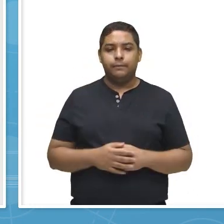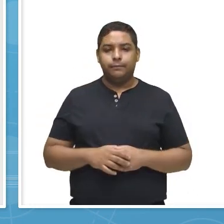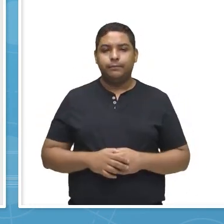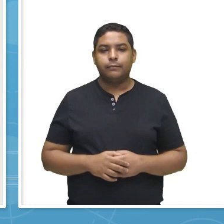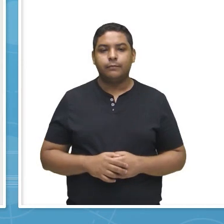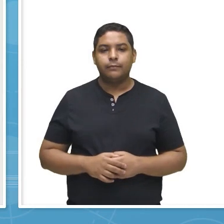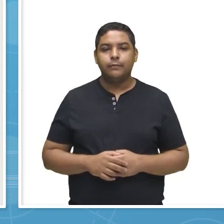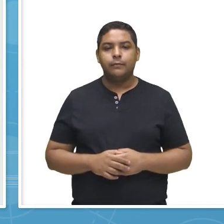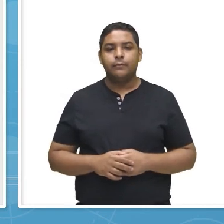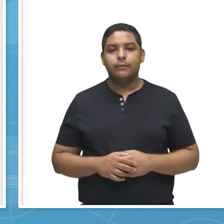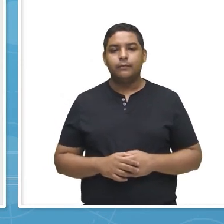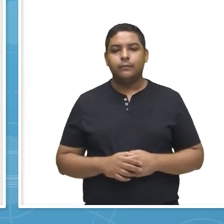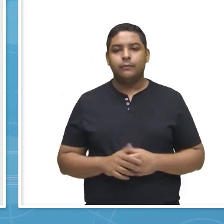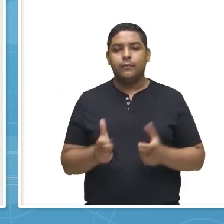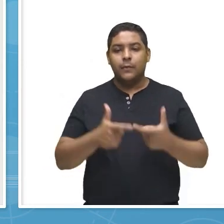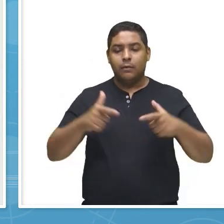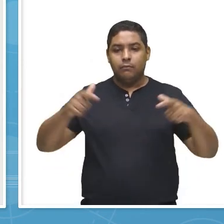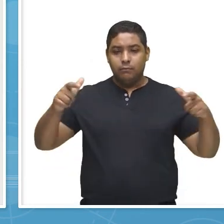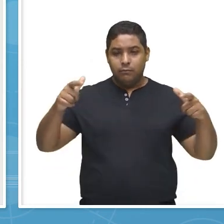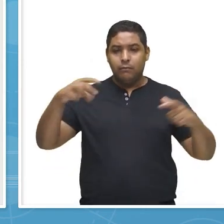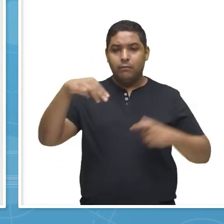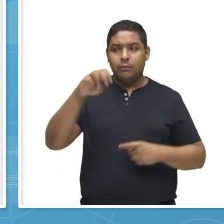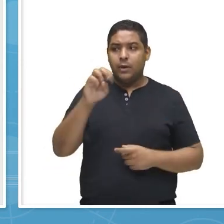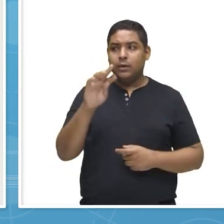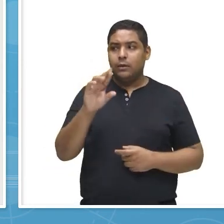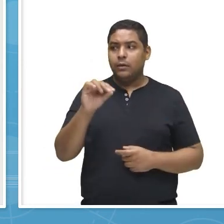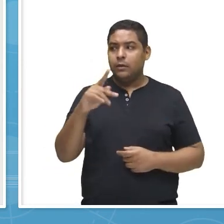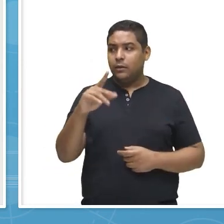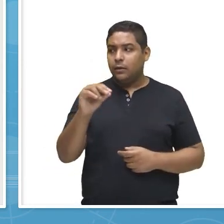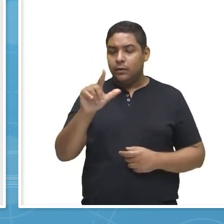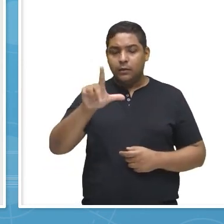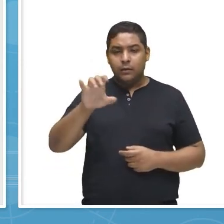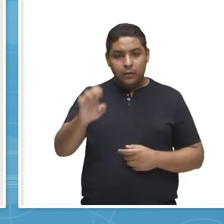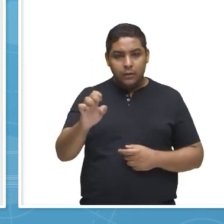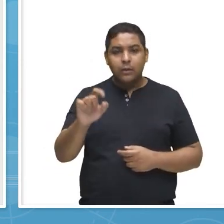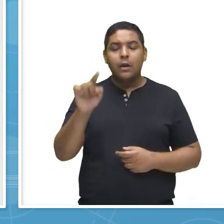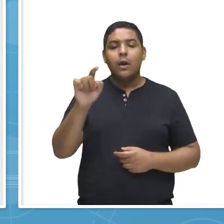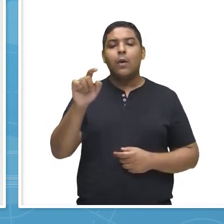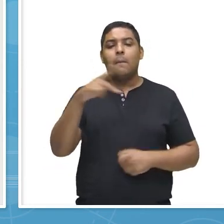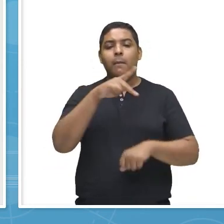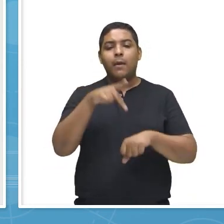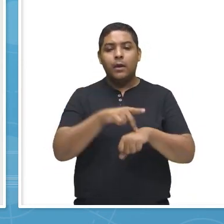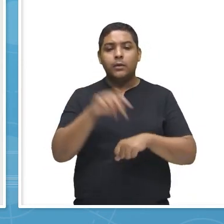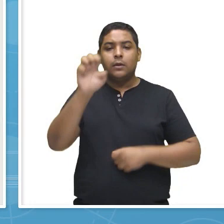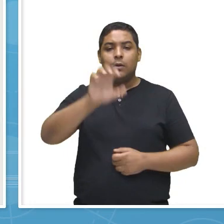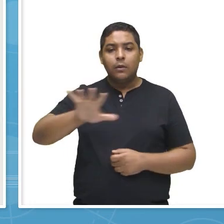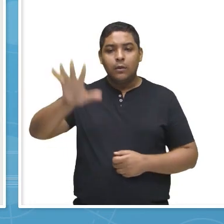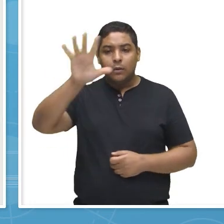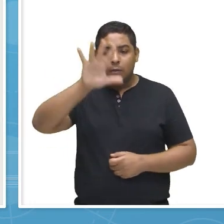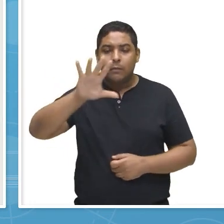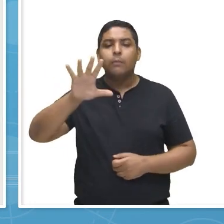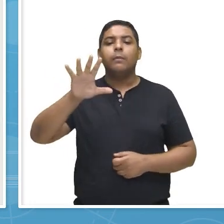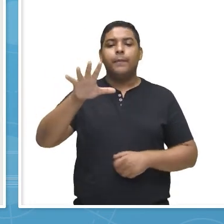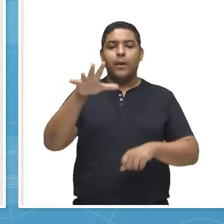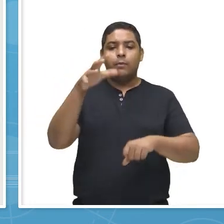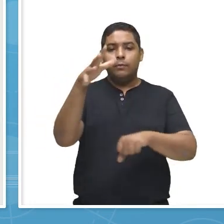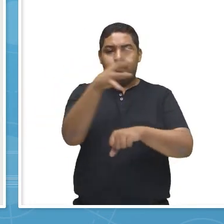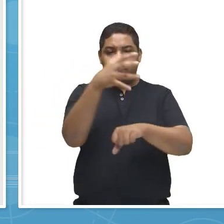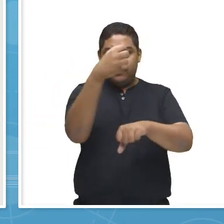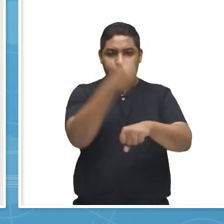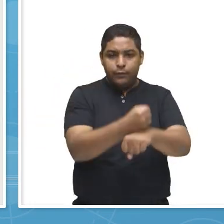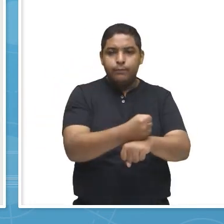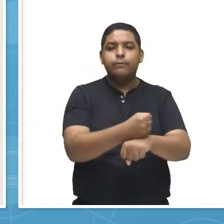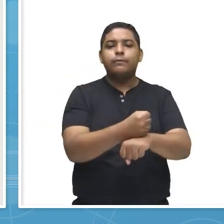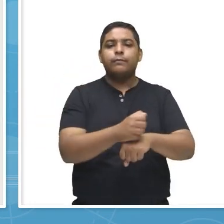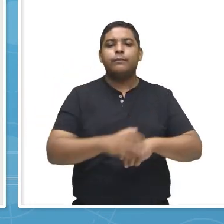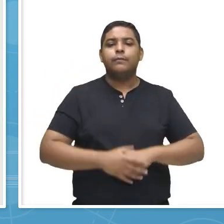quem colonizava, né? Os países europeus que colonizavam. Essa metrópole